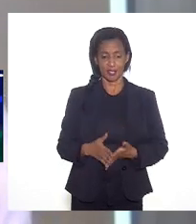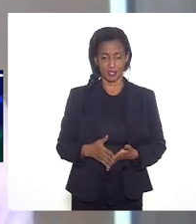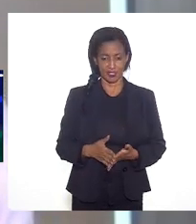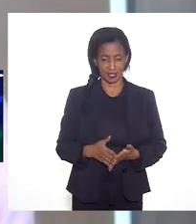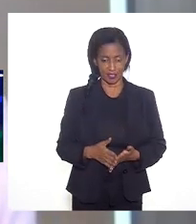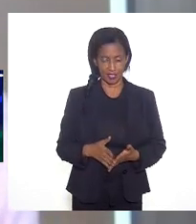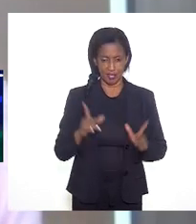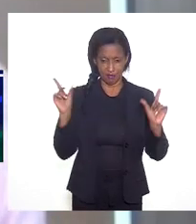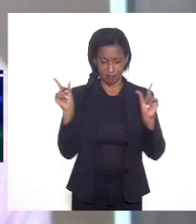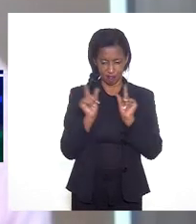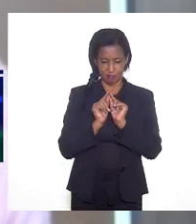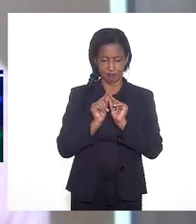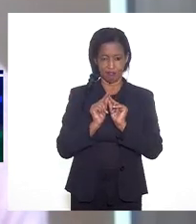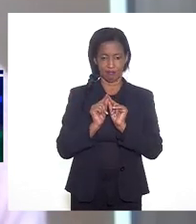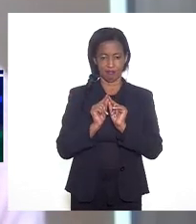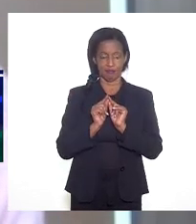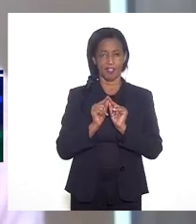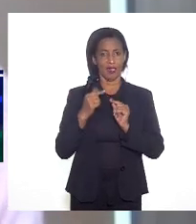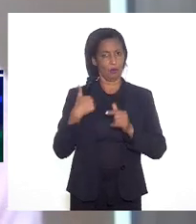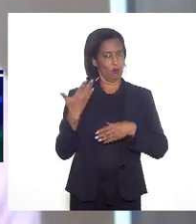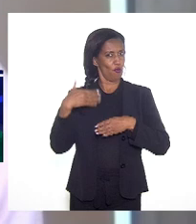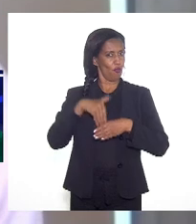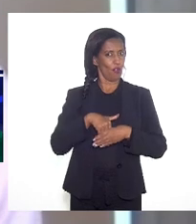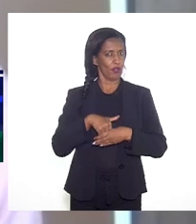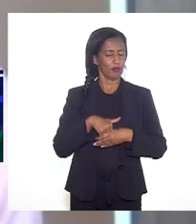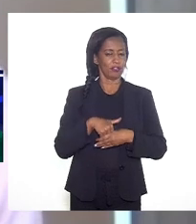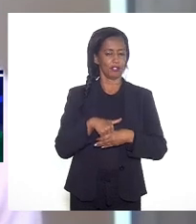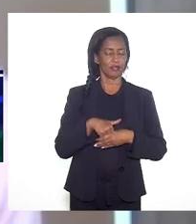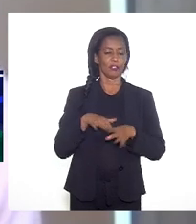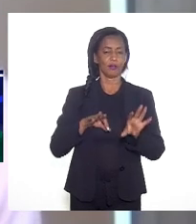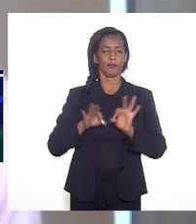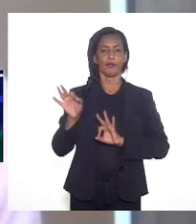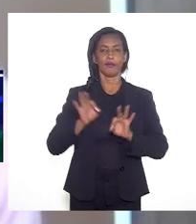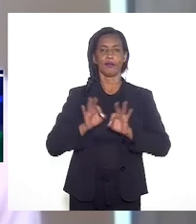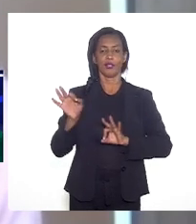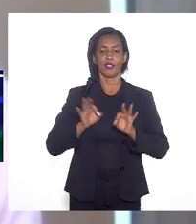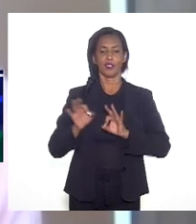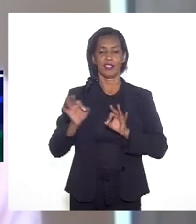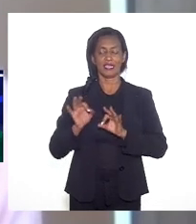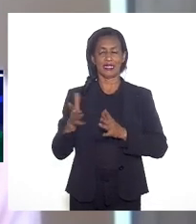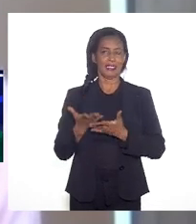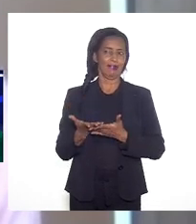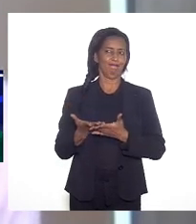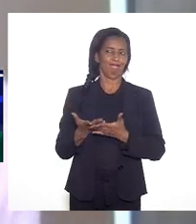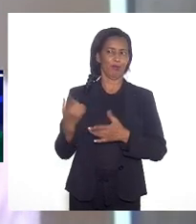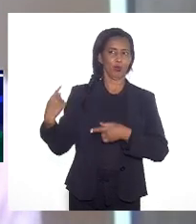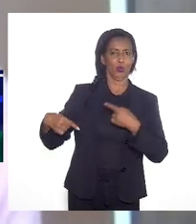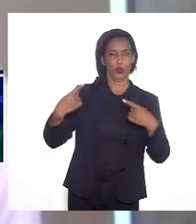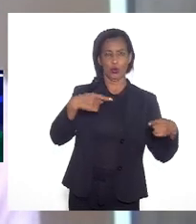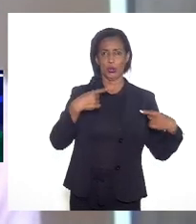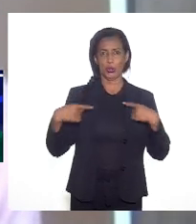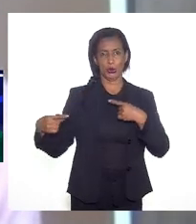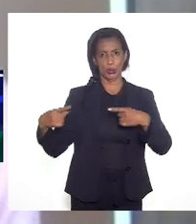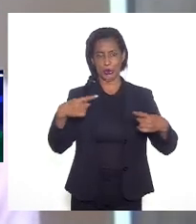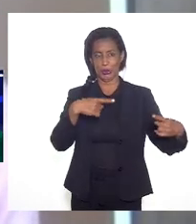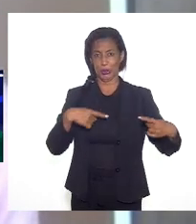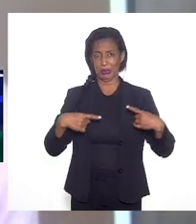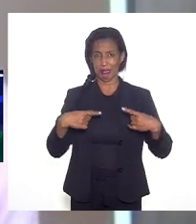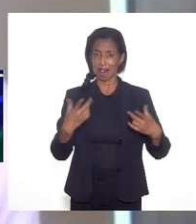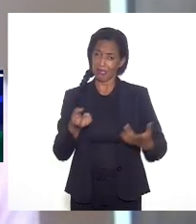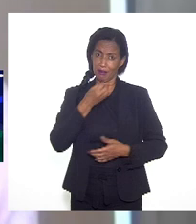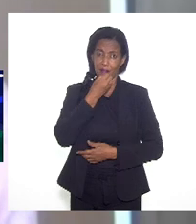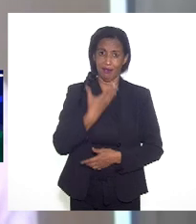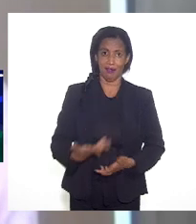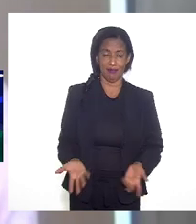forma bem breve, de dar o meu voto, o projeto acabou criando aí uma discussão muito